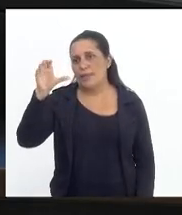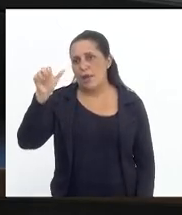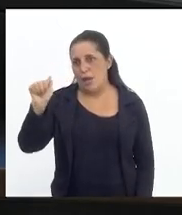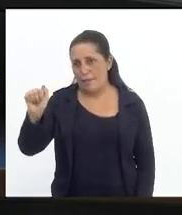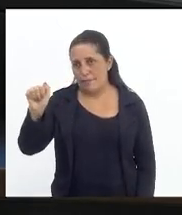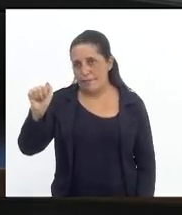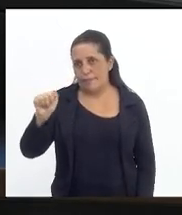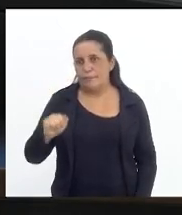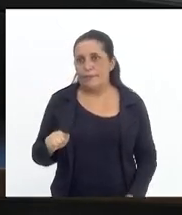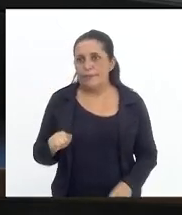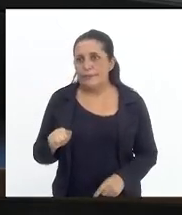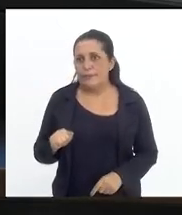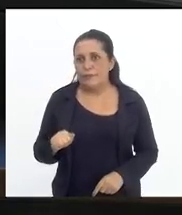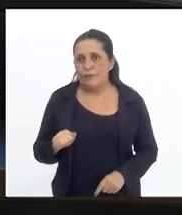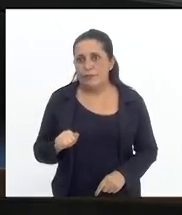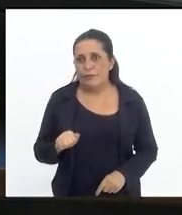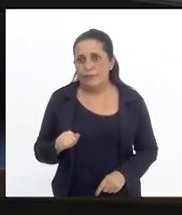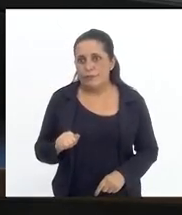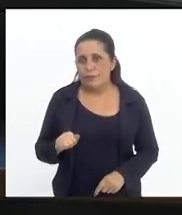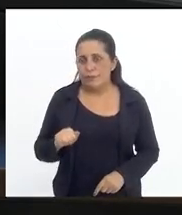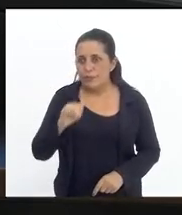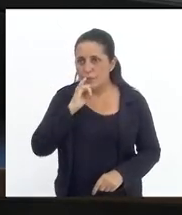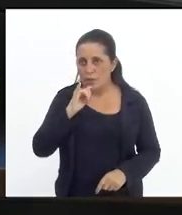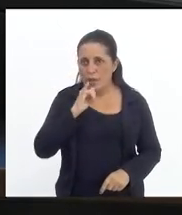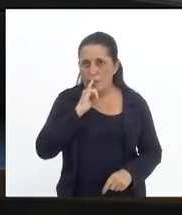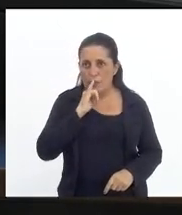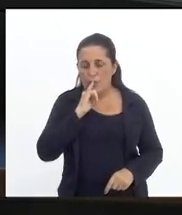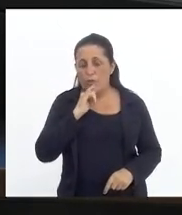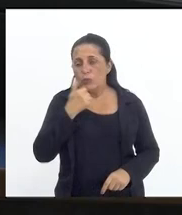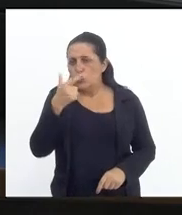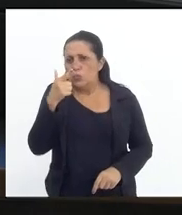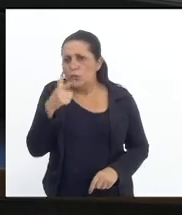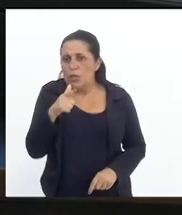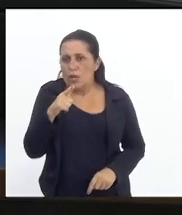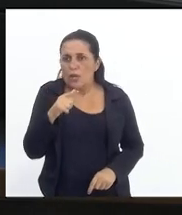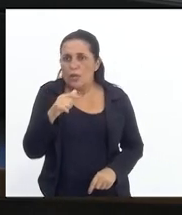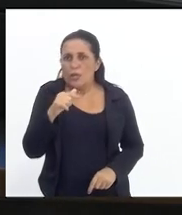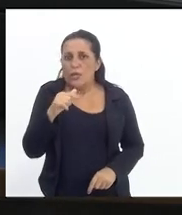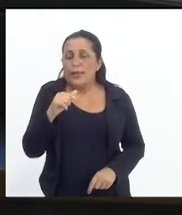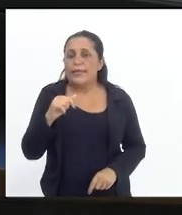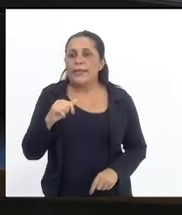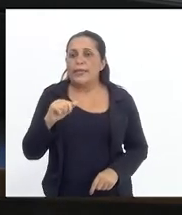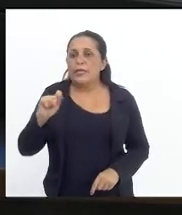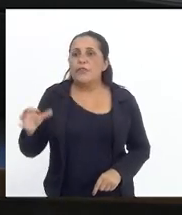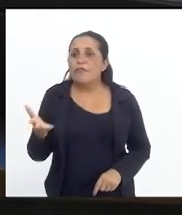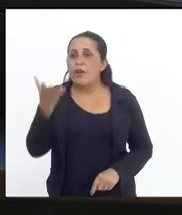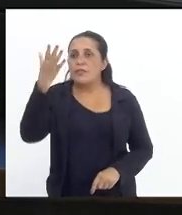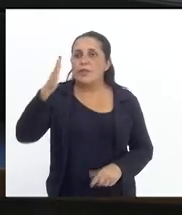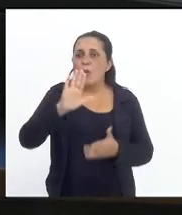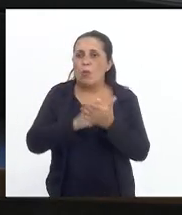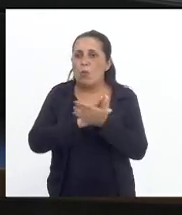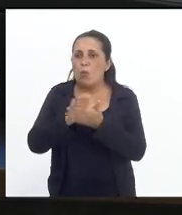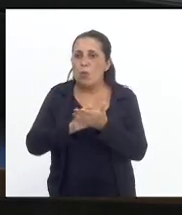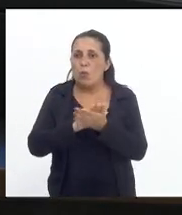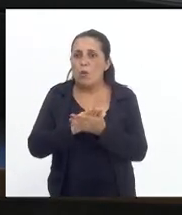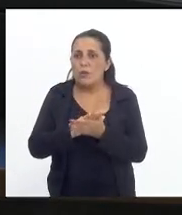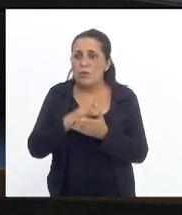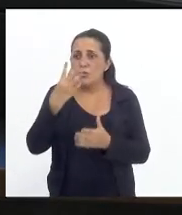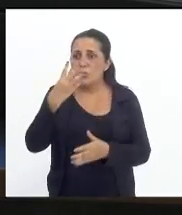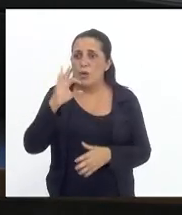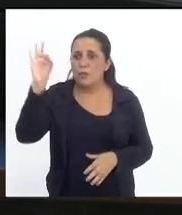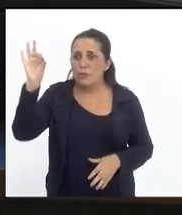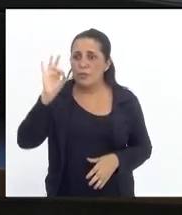IPCA de zero não tem inflação nenhuma zero por cento só os quatro porcento representariam de